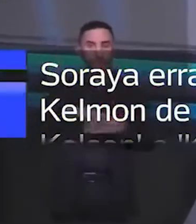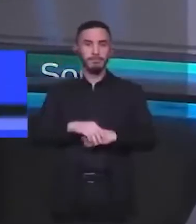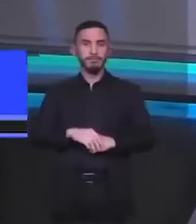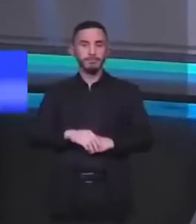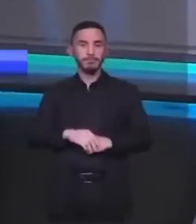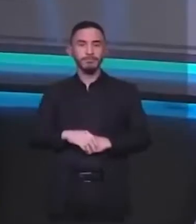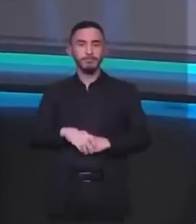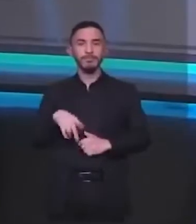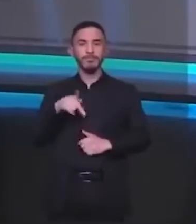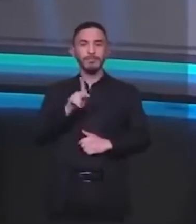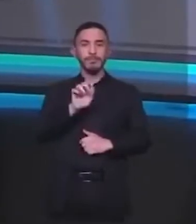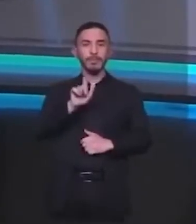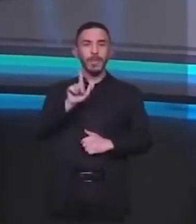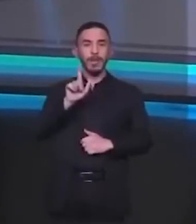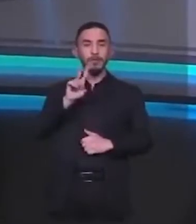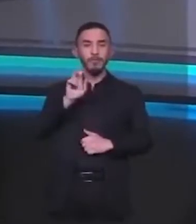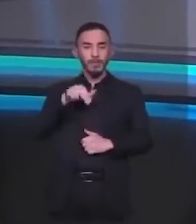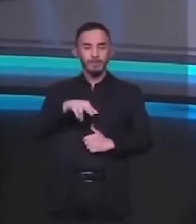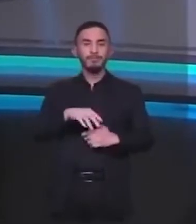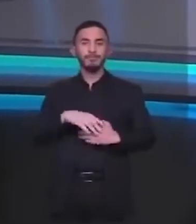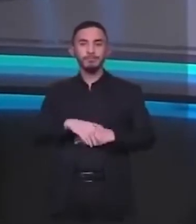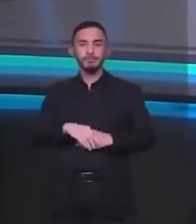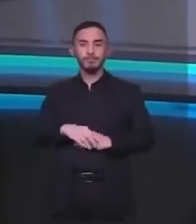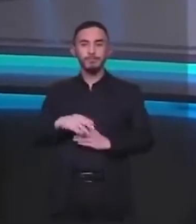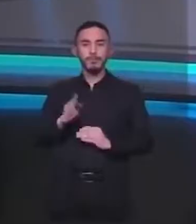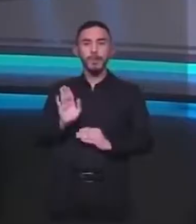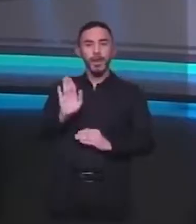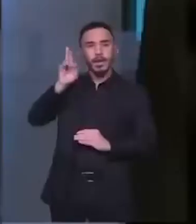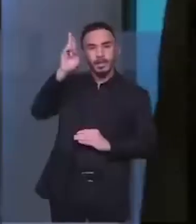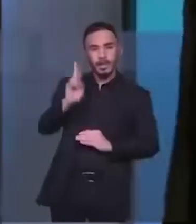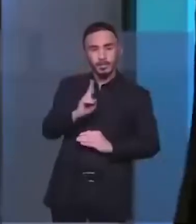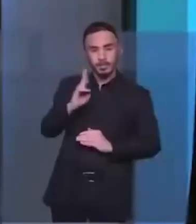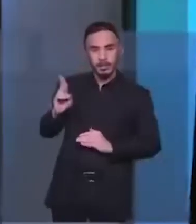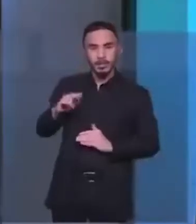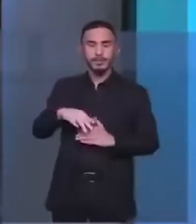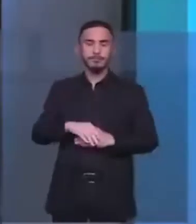Kelvin. Isso. Padre, candidato padre.